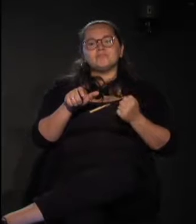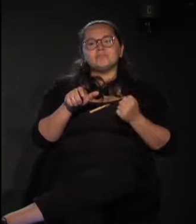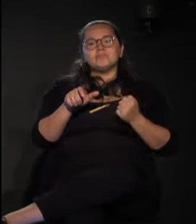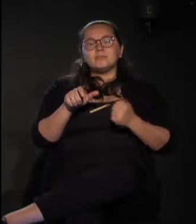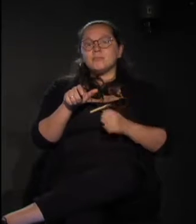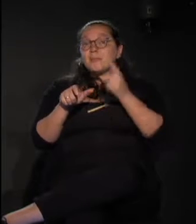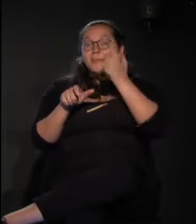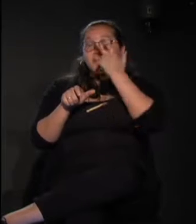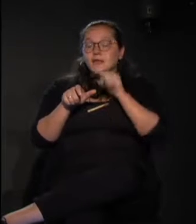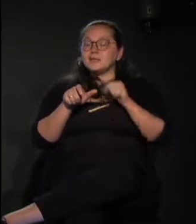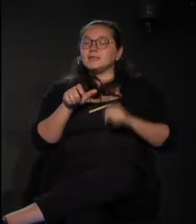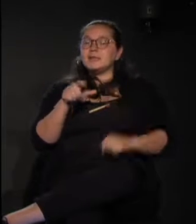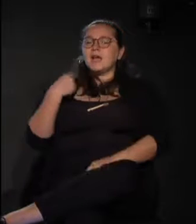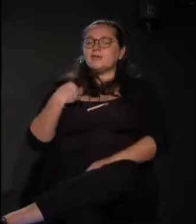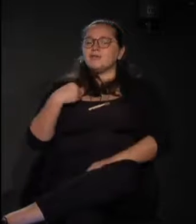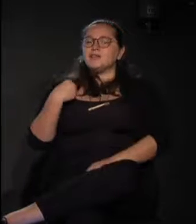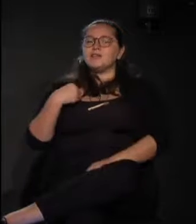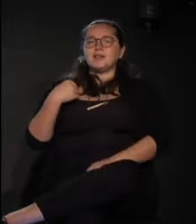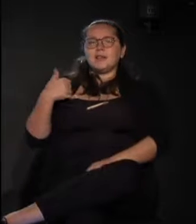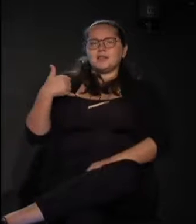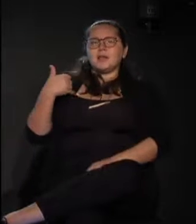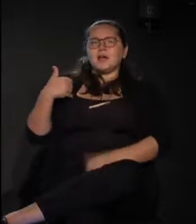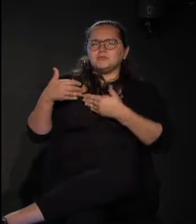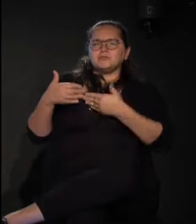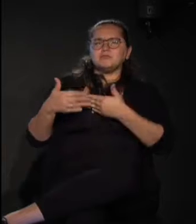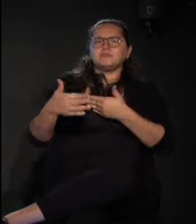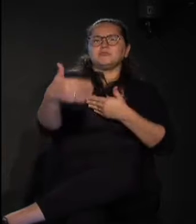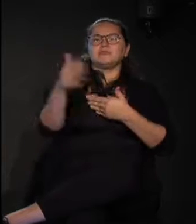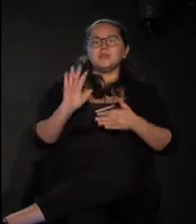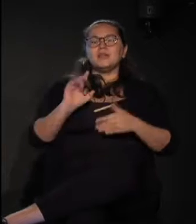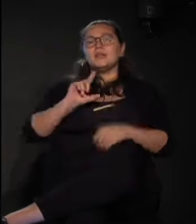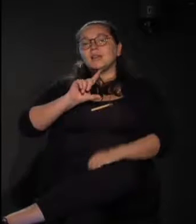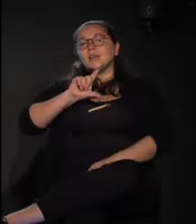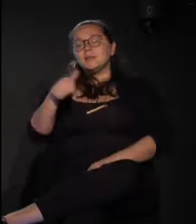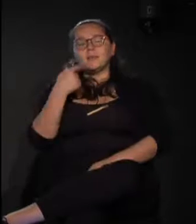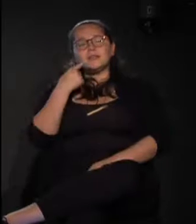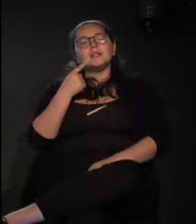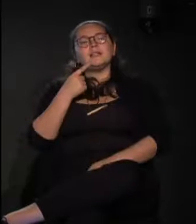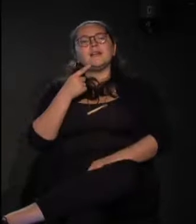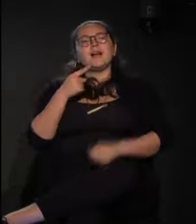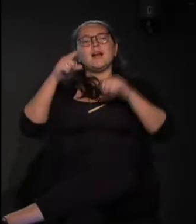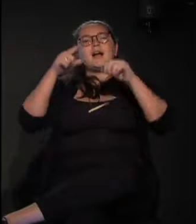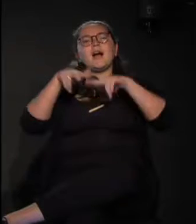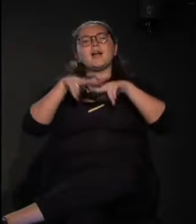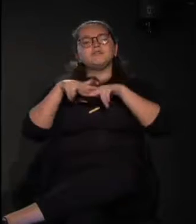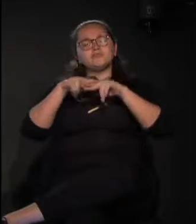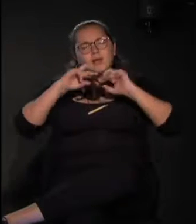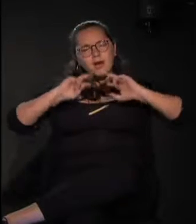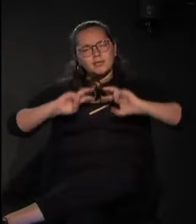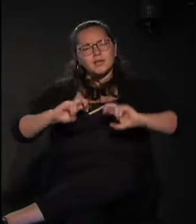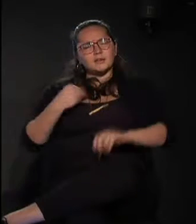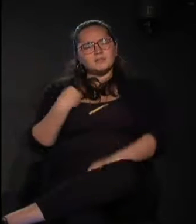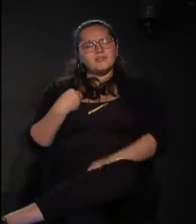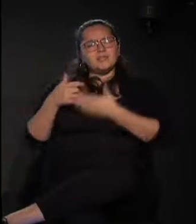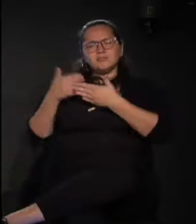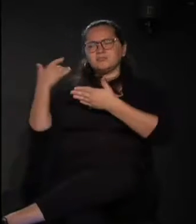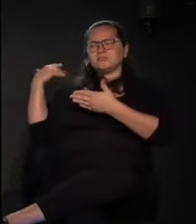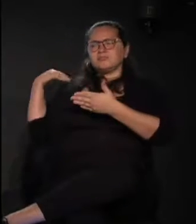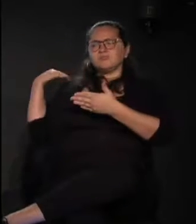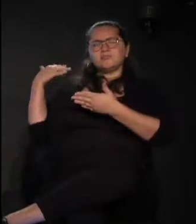mais à frente do meio do caminho da sua vida e faz uma uma espécie de balanço da sua vida e resolve